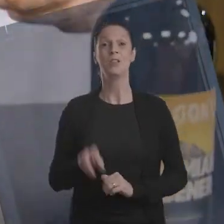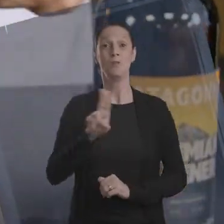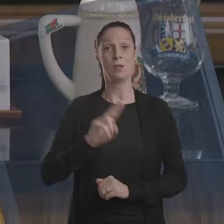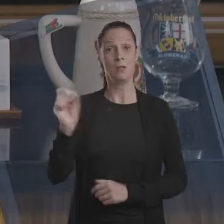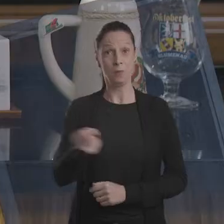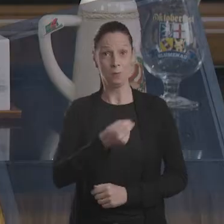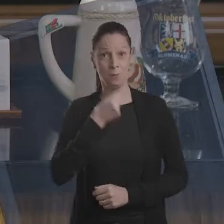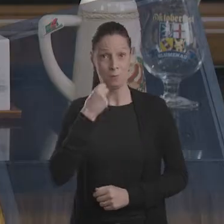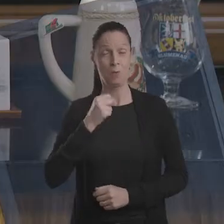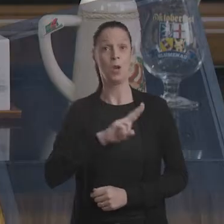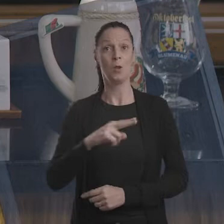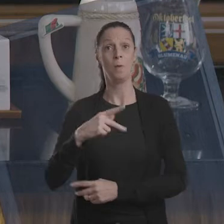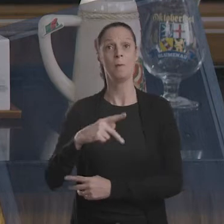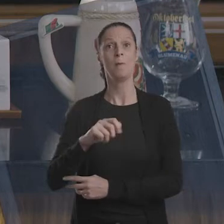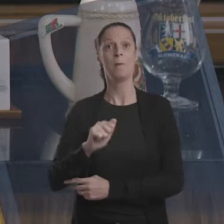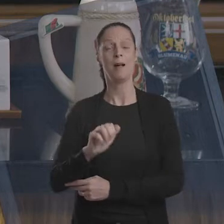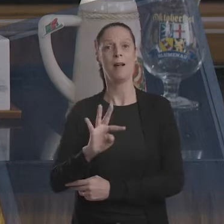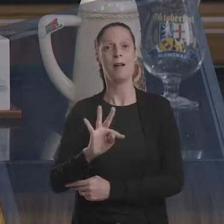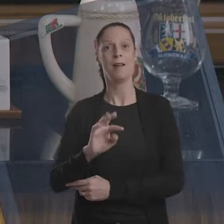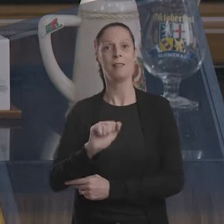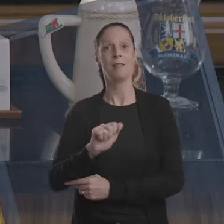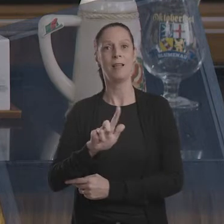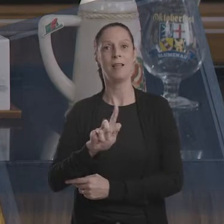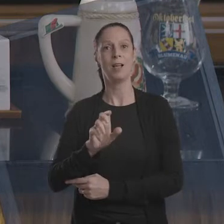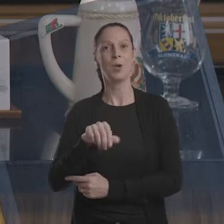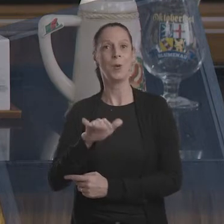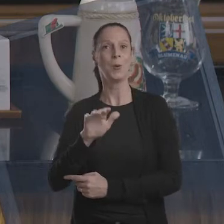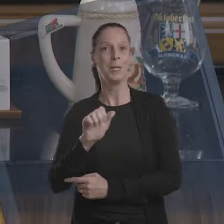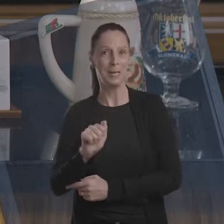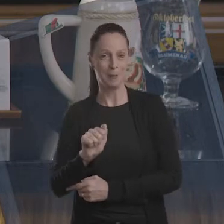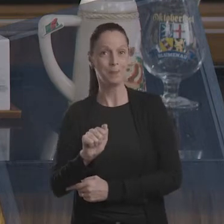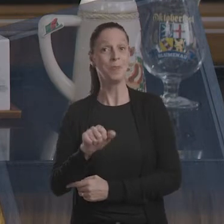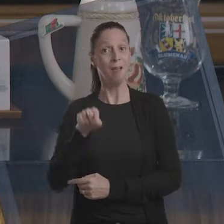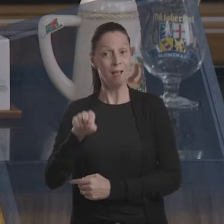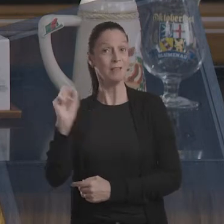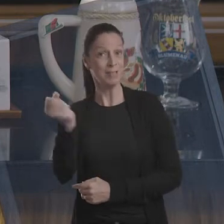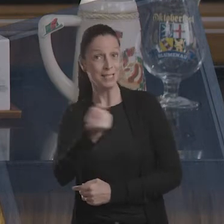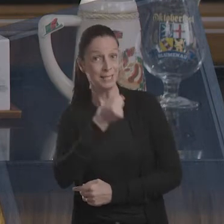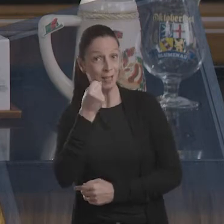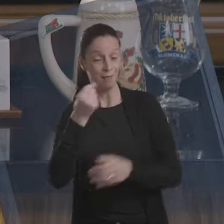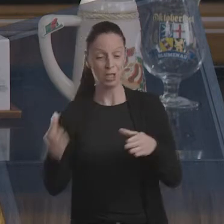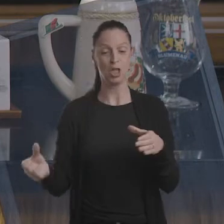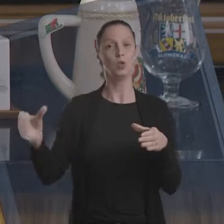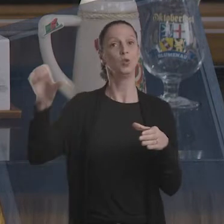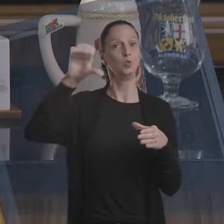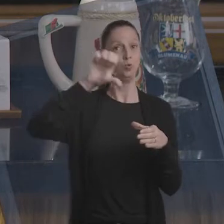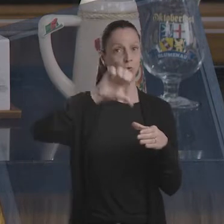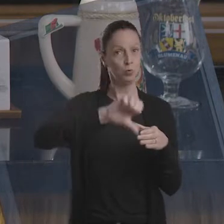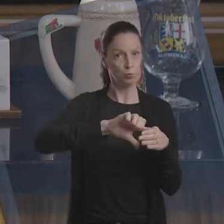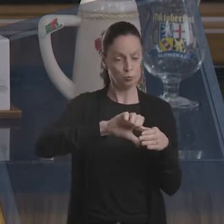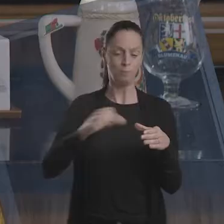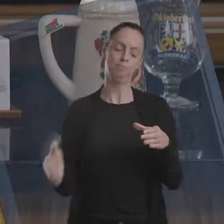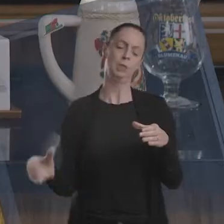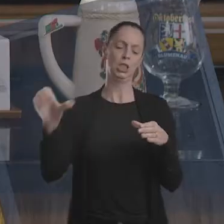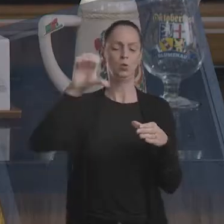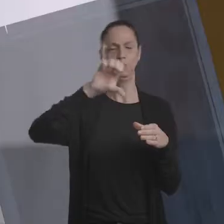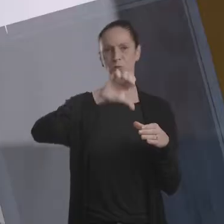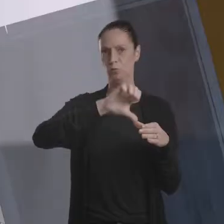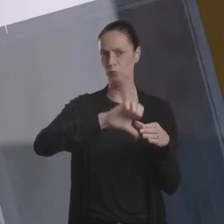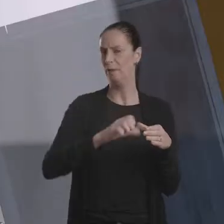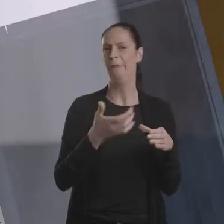Bohemia Pilsen. Super fácil, como eu mencionei antes. Basta a gente adicionar a cerveja a uma